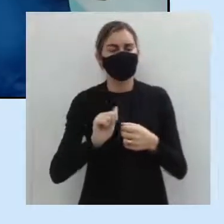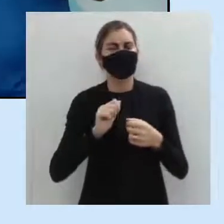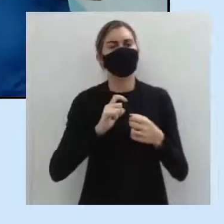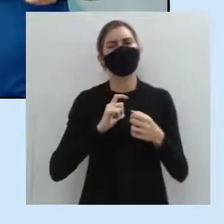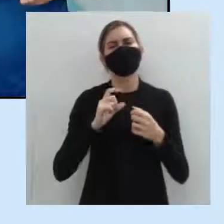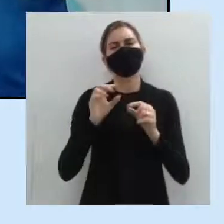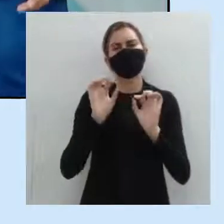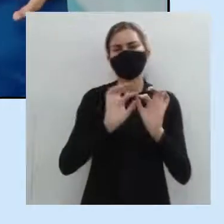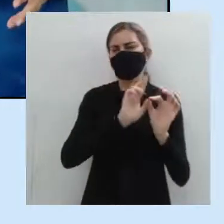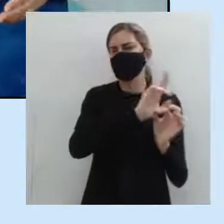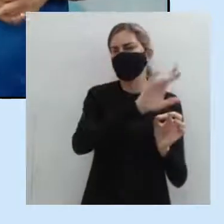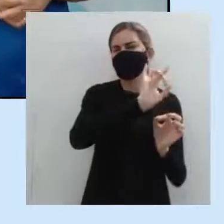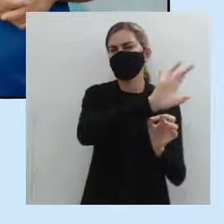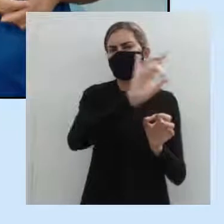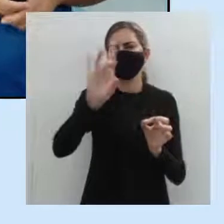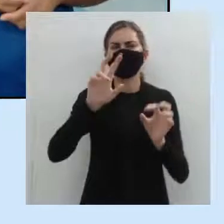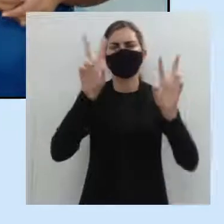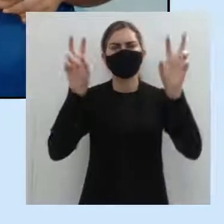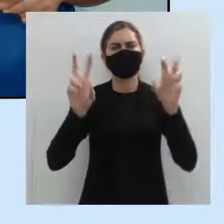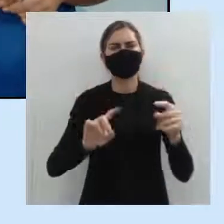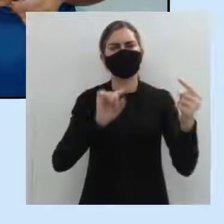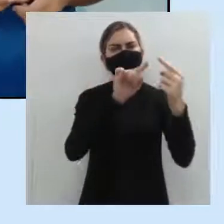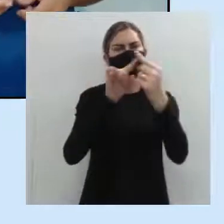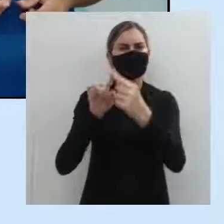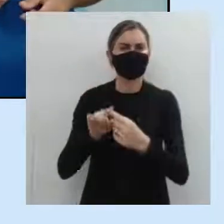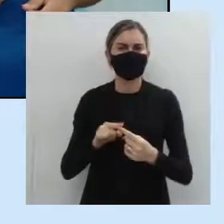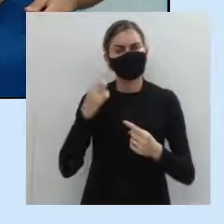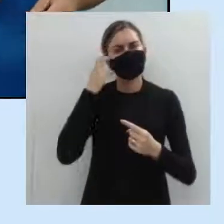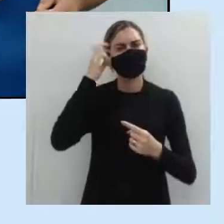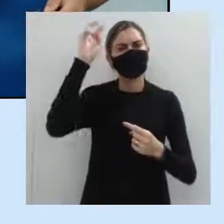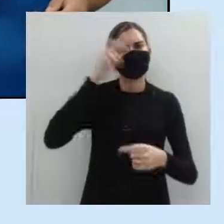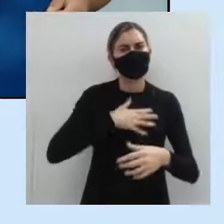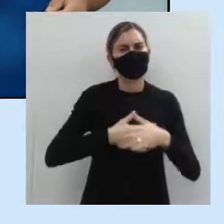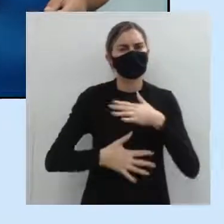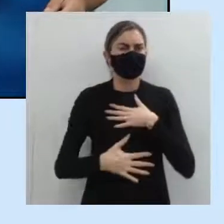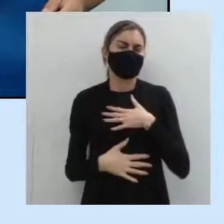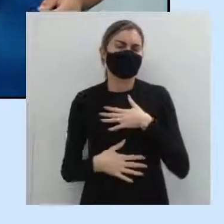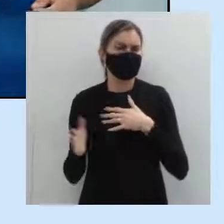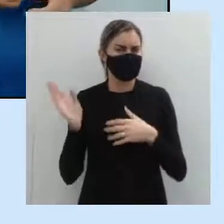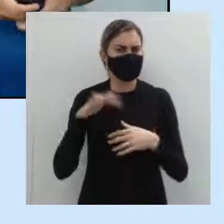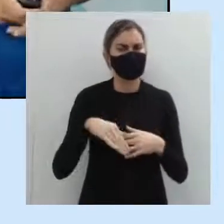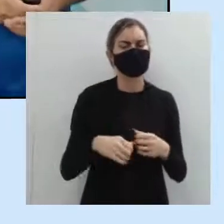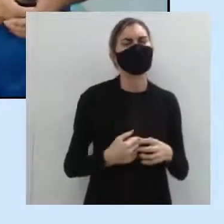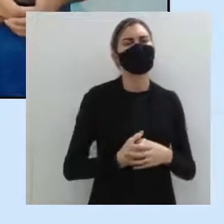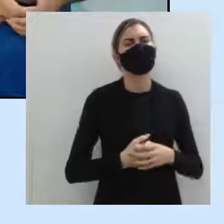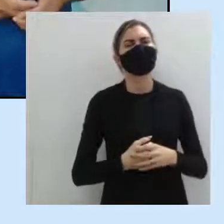insere-se em cada tema desse da cultura corporal. Vamos seguindo.